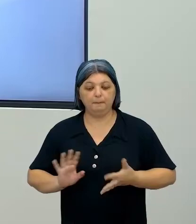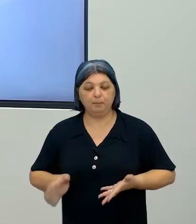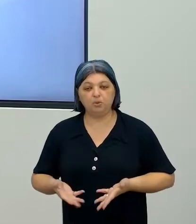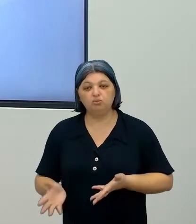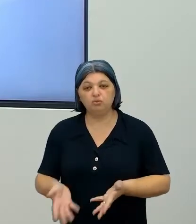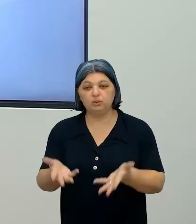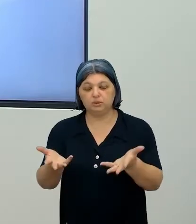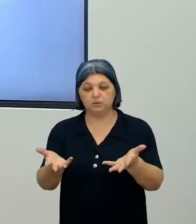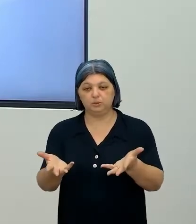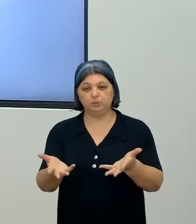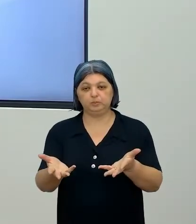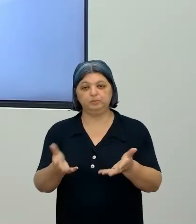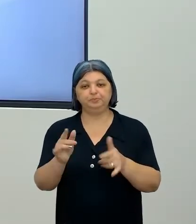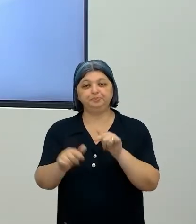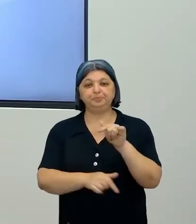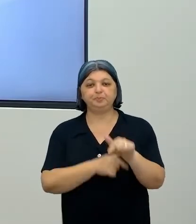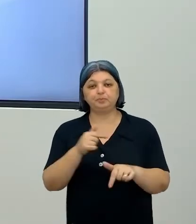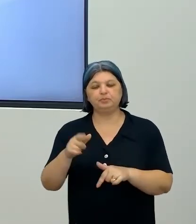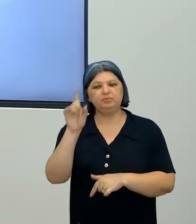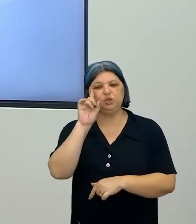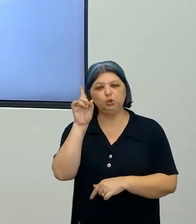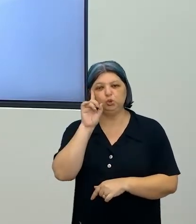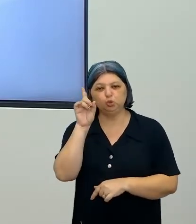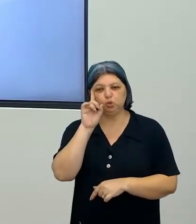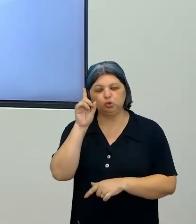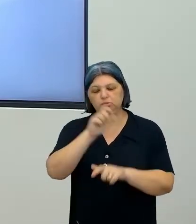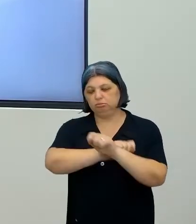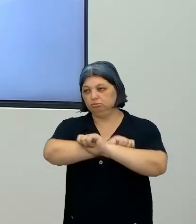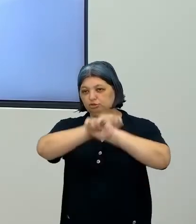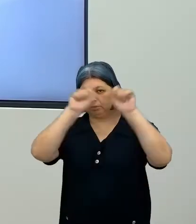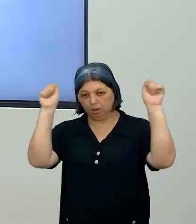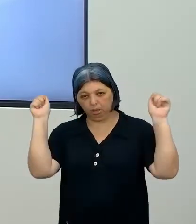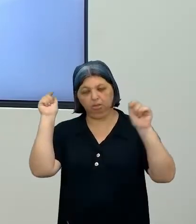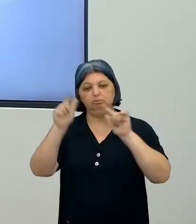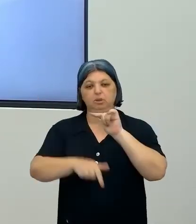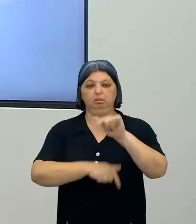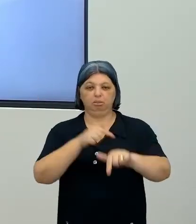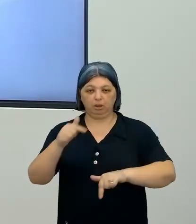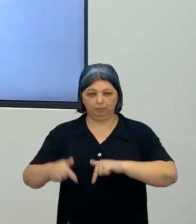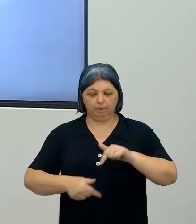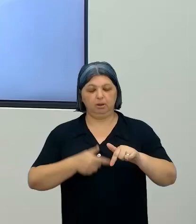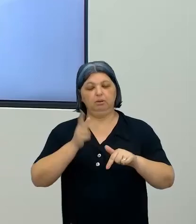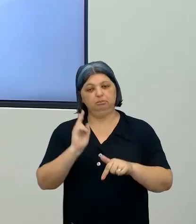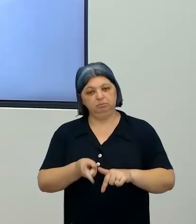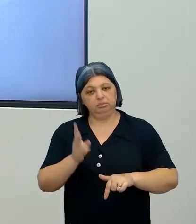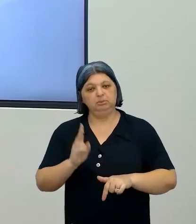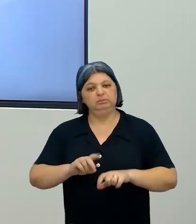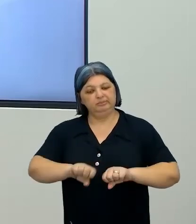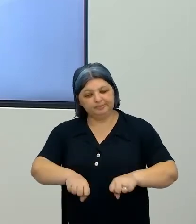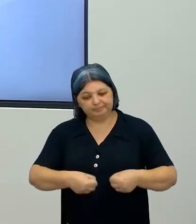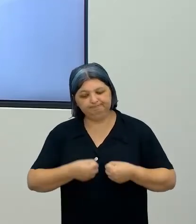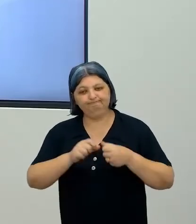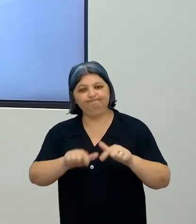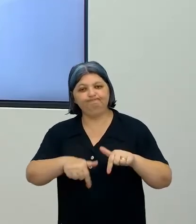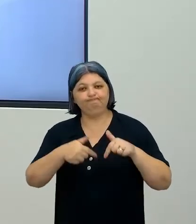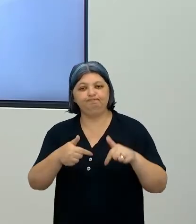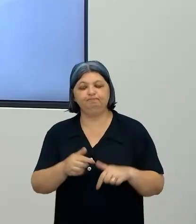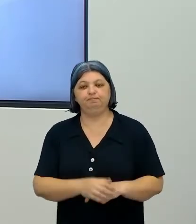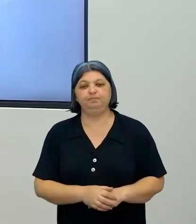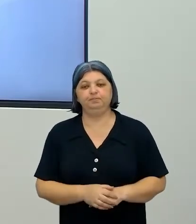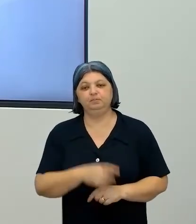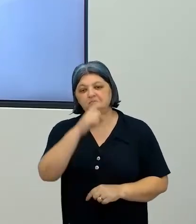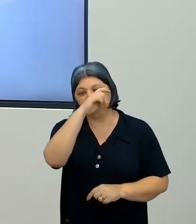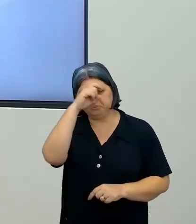motivação para que ele trabalhe todo dia, ele acorde de manhã todo dia e trabalhe incessantemente, etc., como